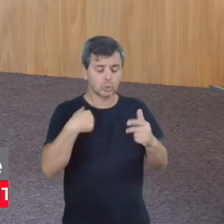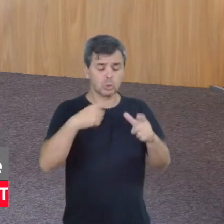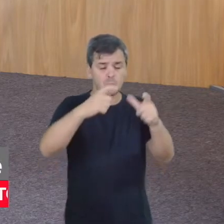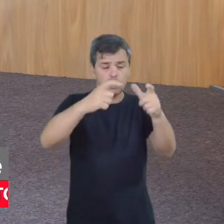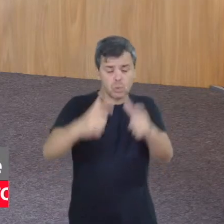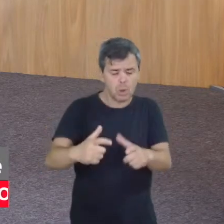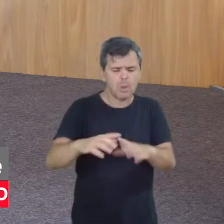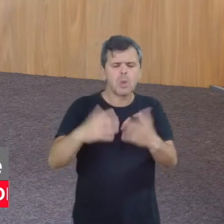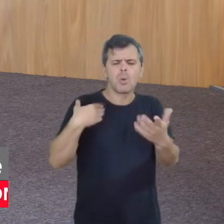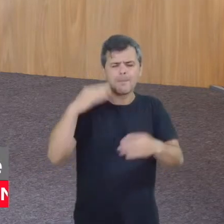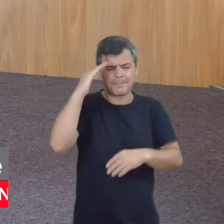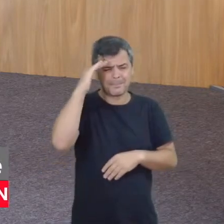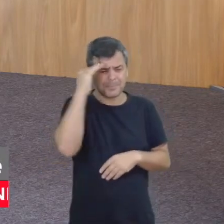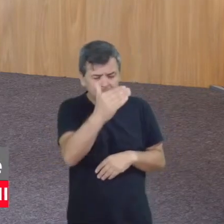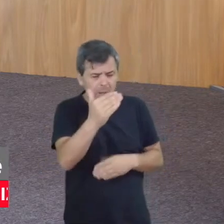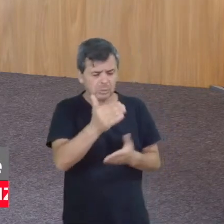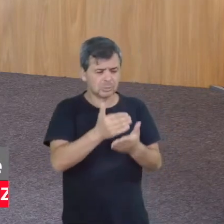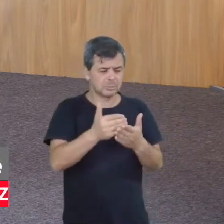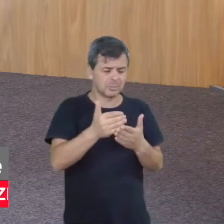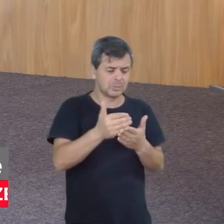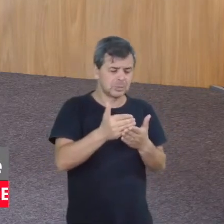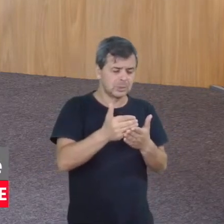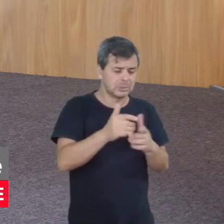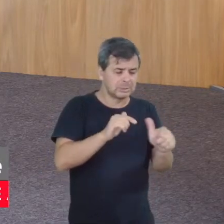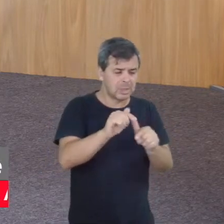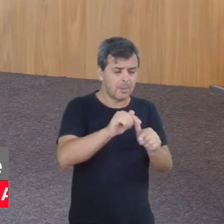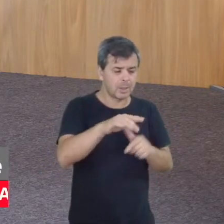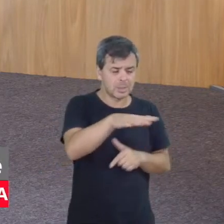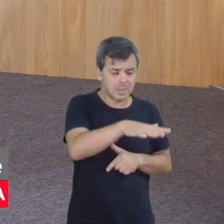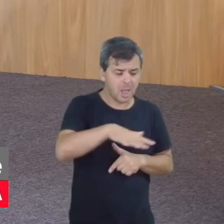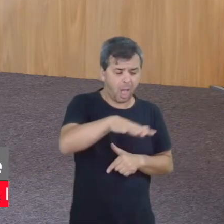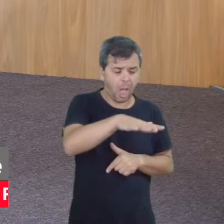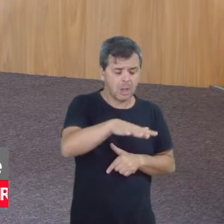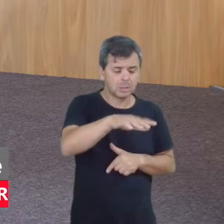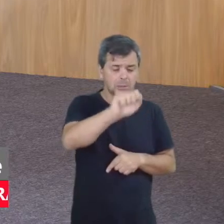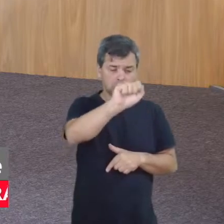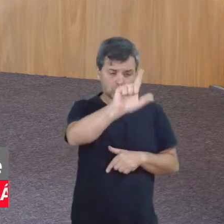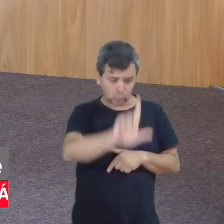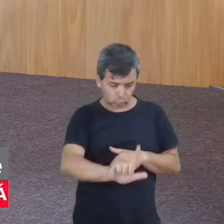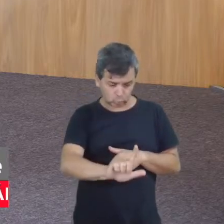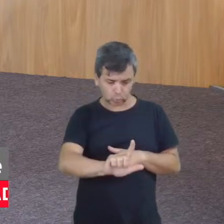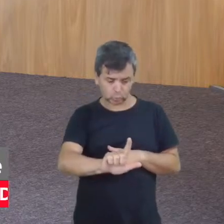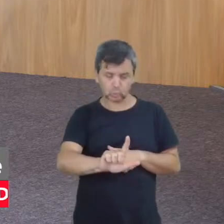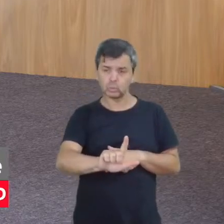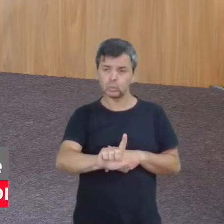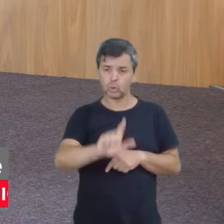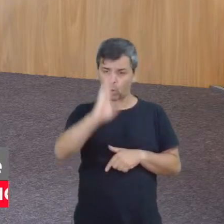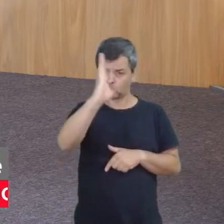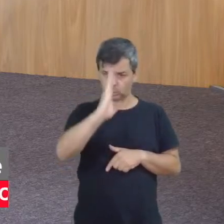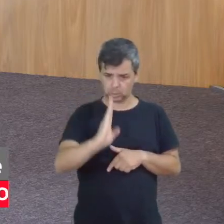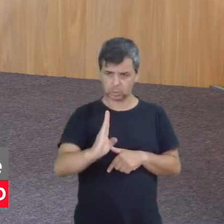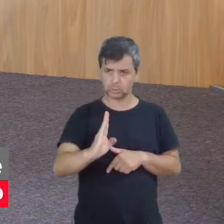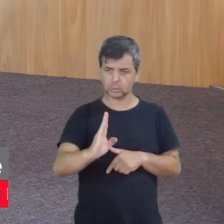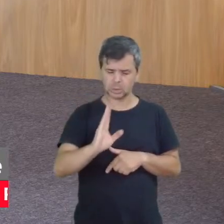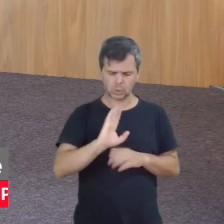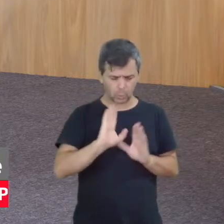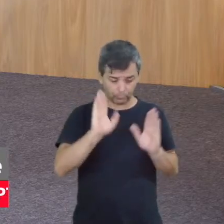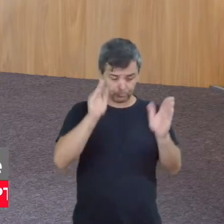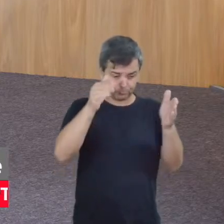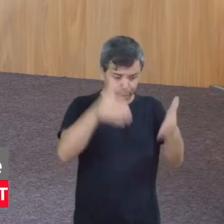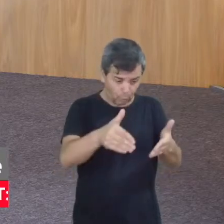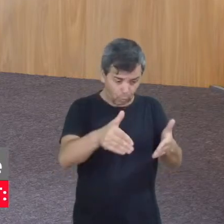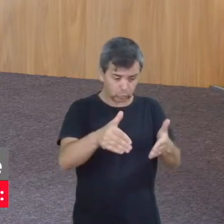locais. Quais são as principais iniciativas do MST na região sul, que de fato, tem sido, né, o epicentro aí de